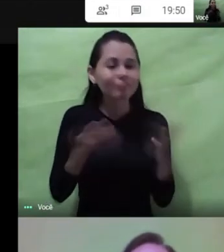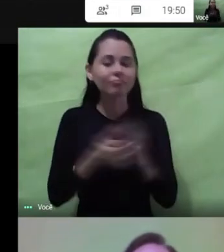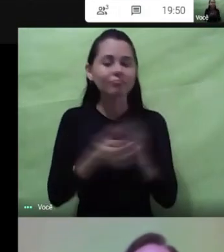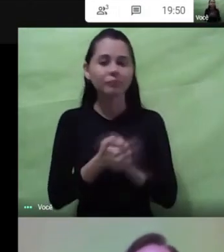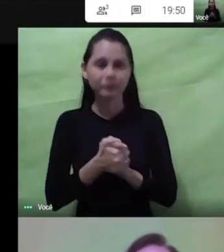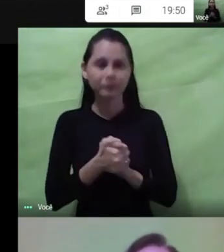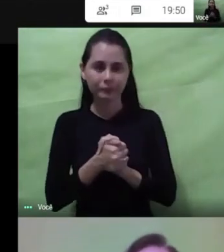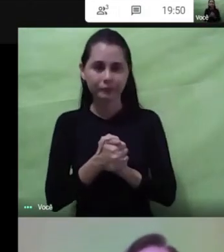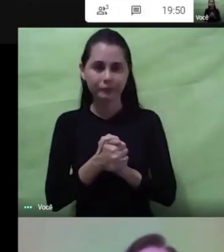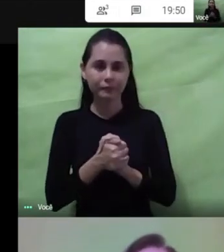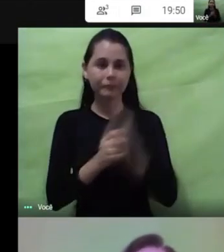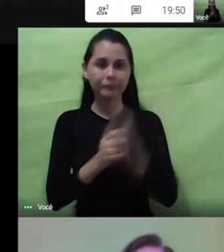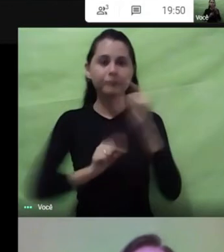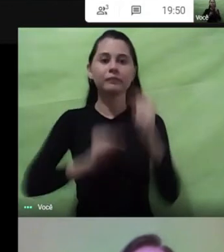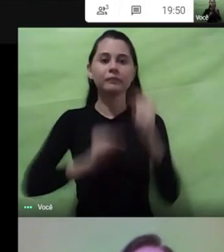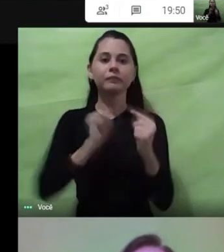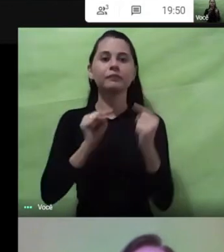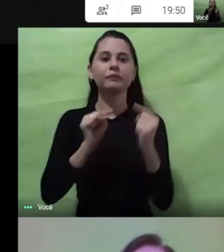como objetivos.